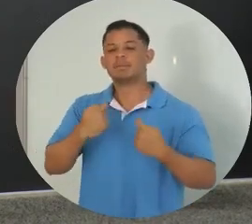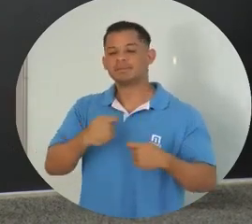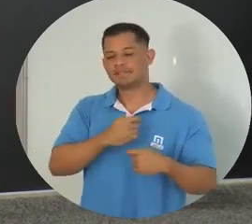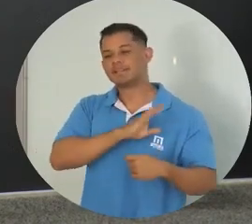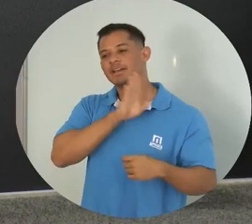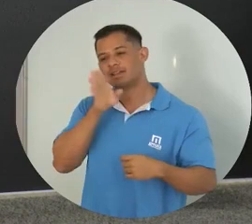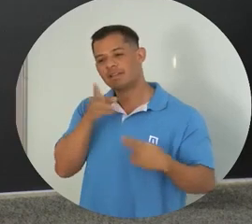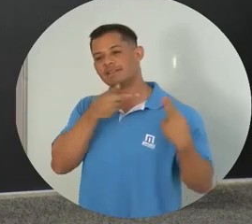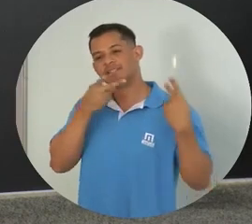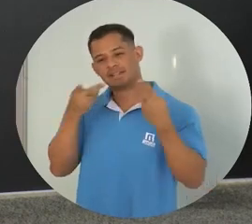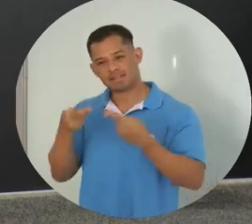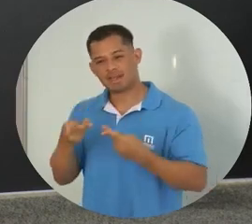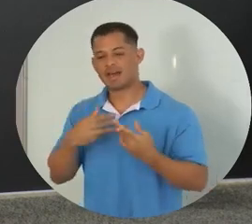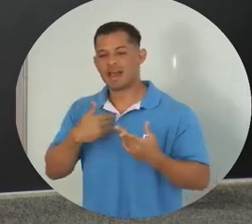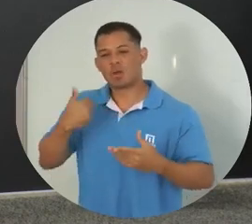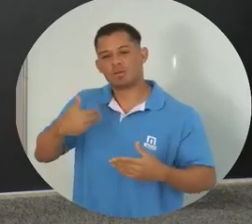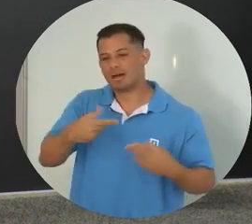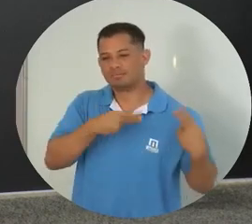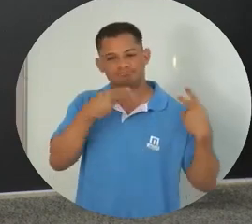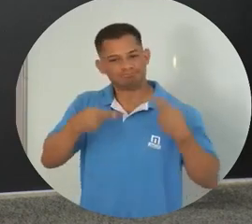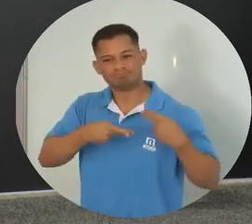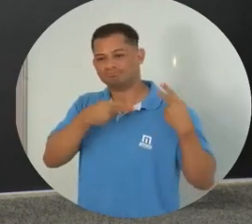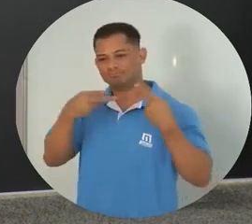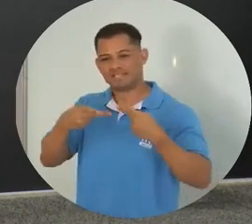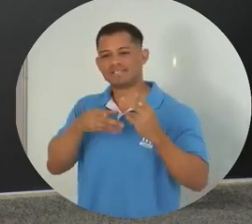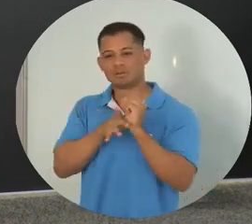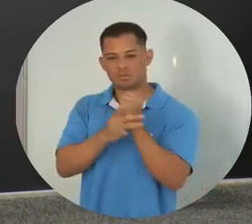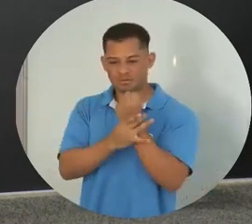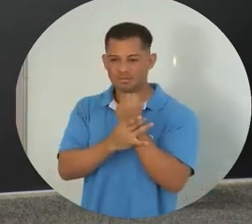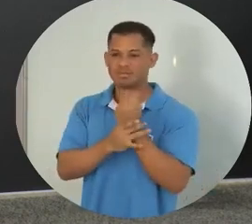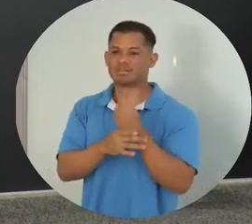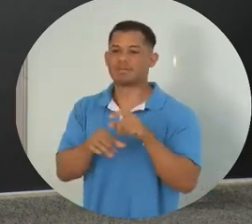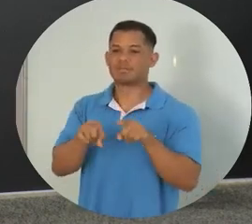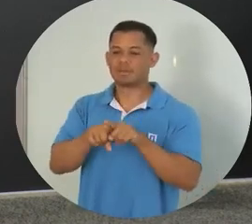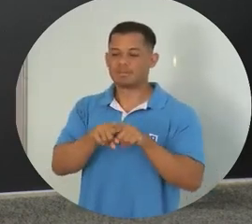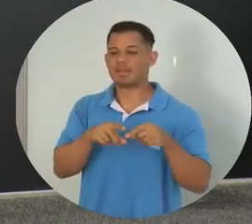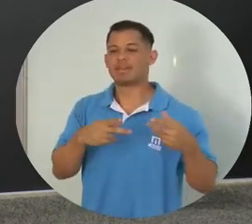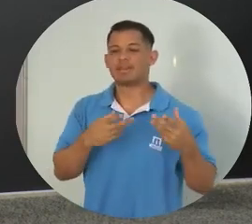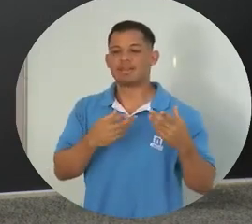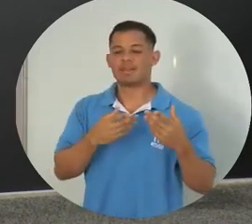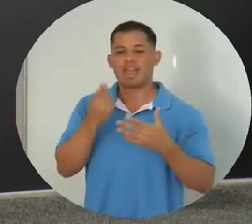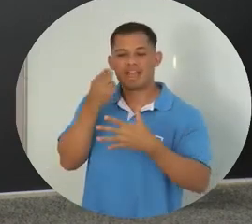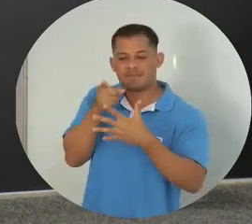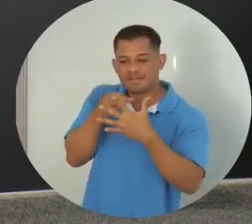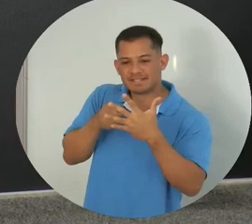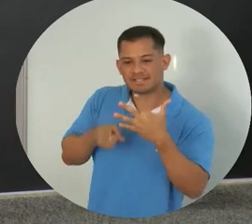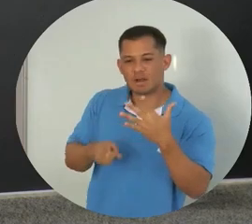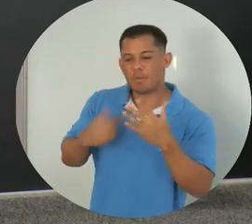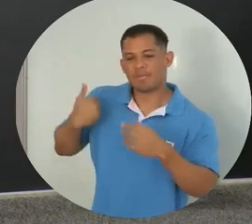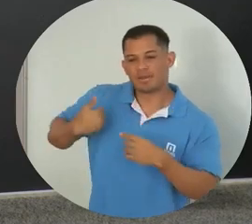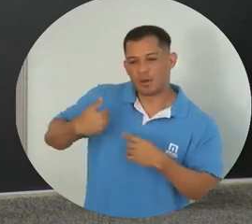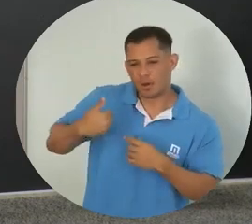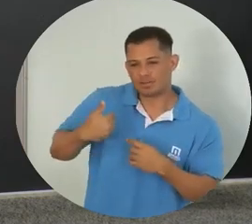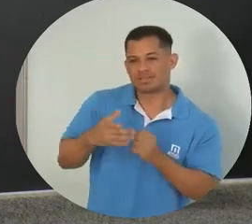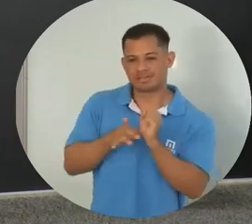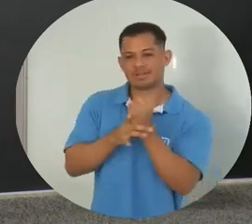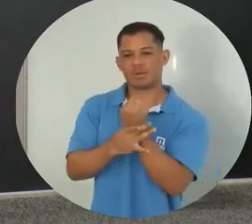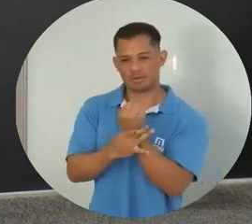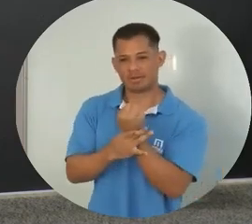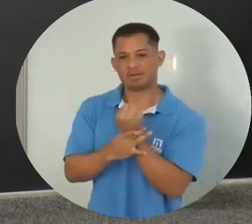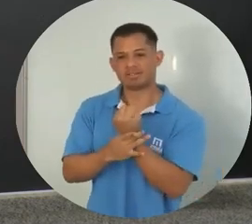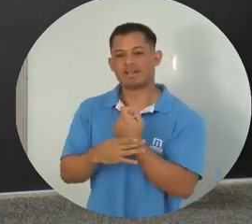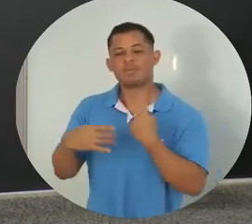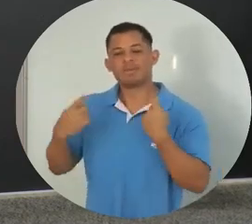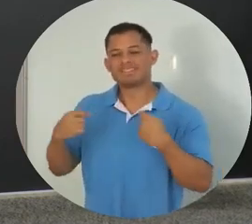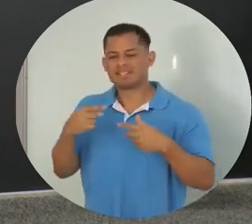inspeções regulares, inspeções especiais de segurança e com a revisão periódica de segurança, que sejam revisitados todos os